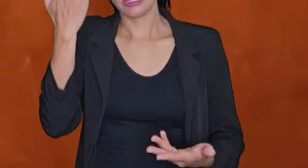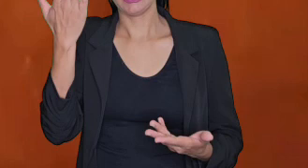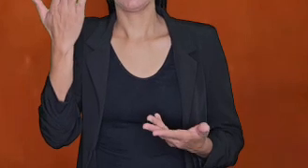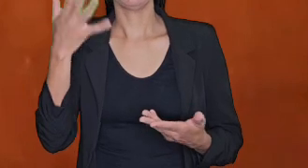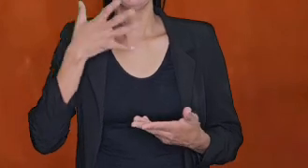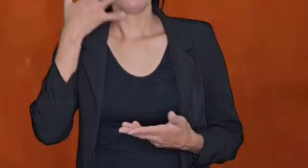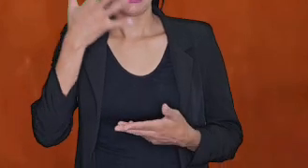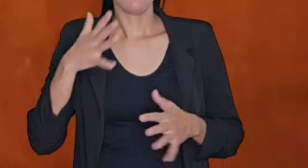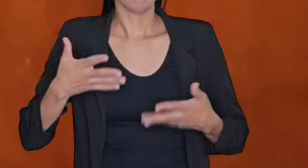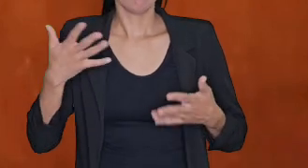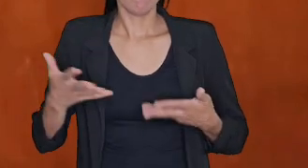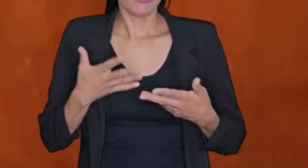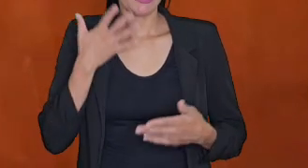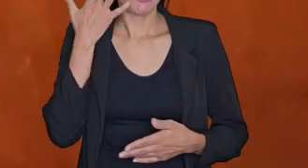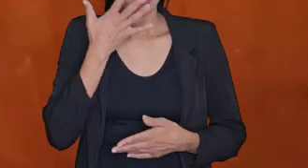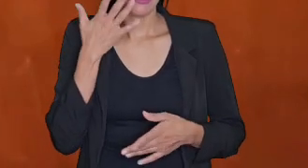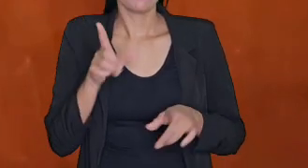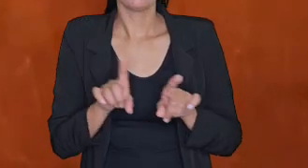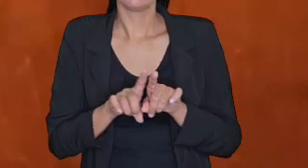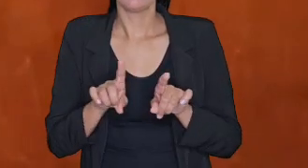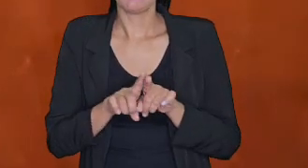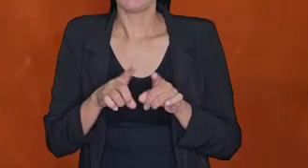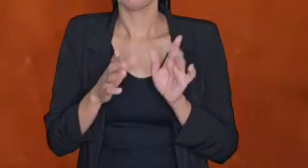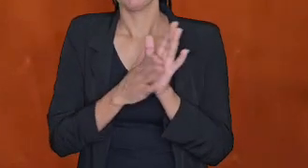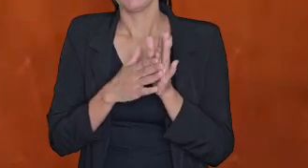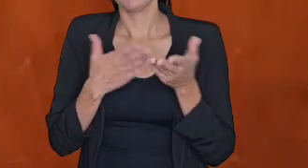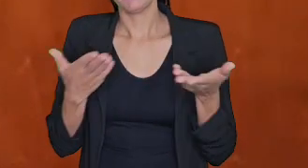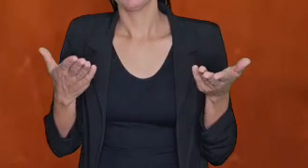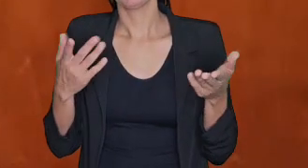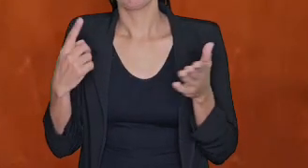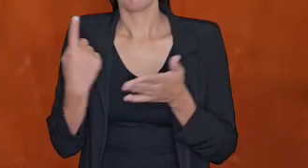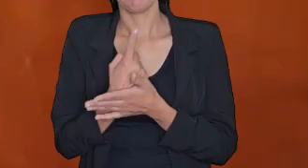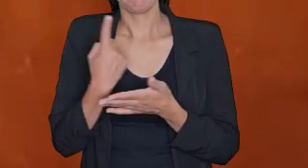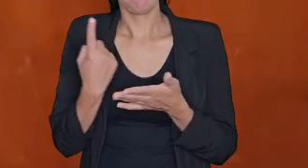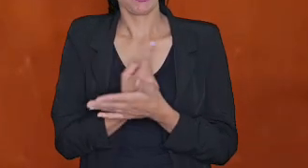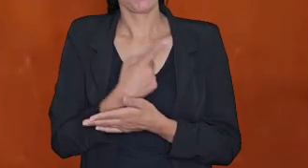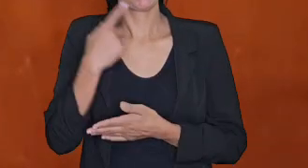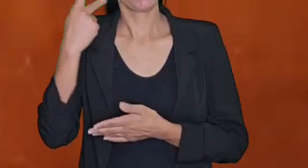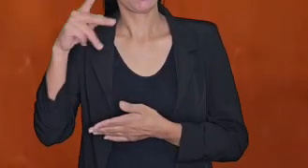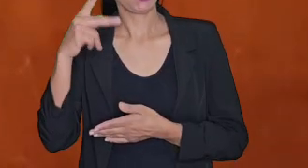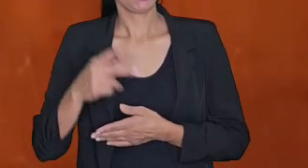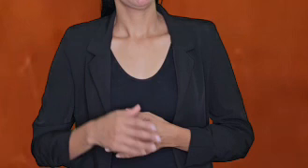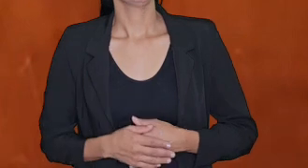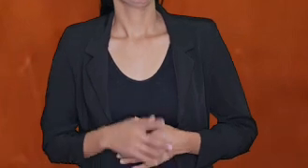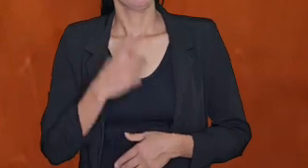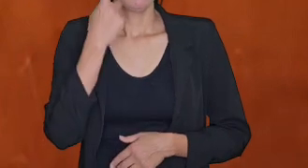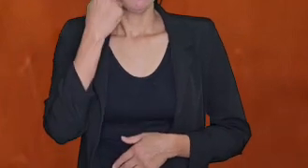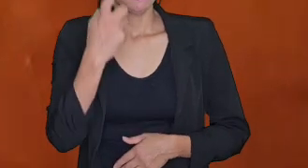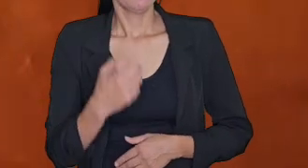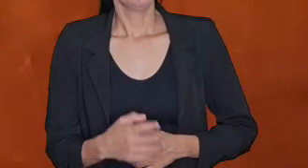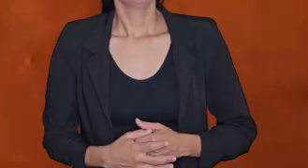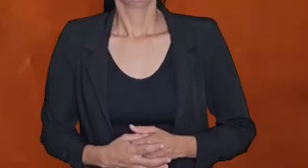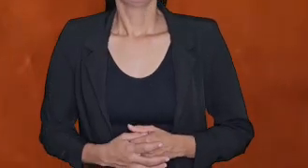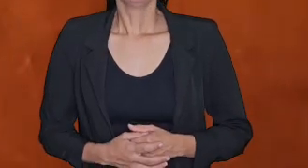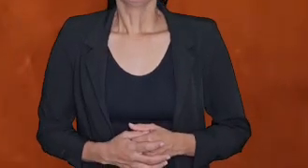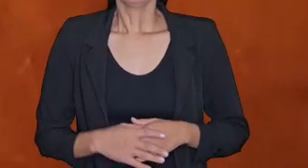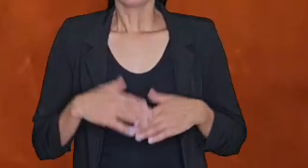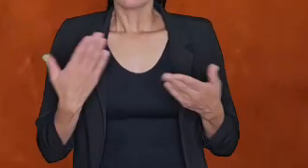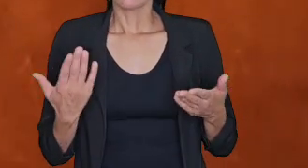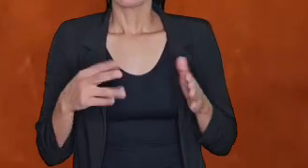Sandro Carvalho, eu agradeço aí pelas palavras de estímulo em relação à palestra e também parabenizo pela